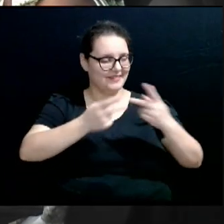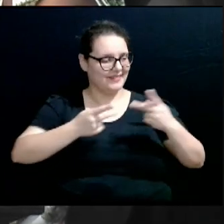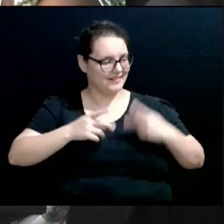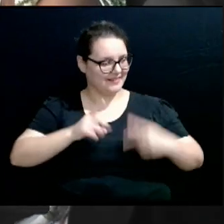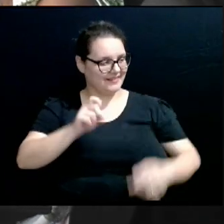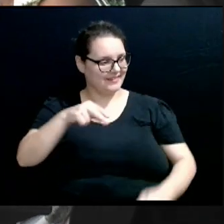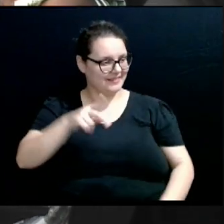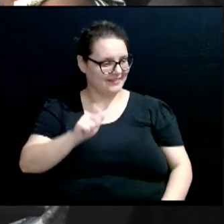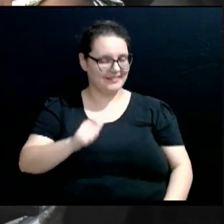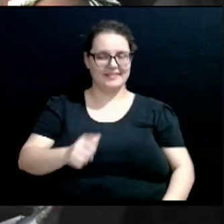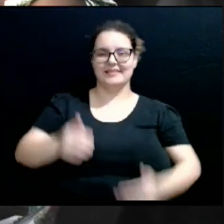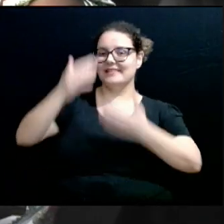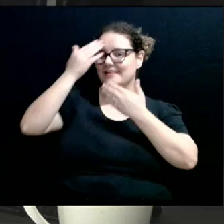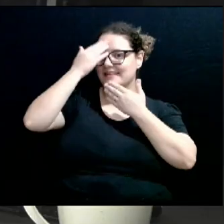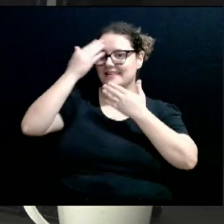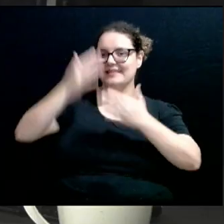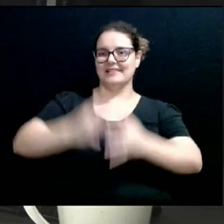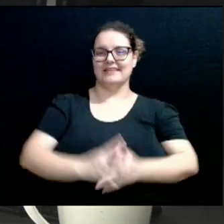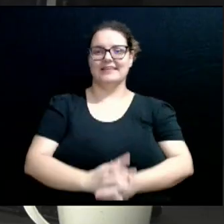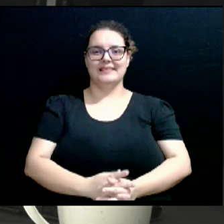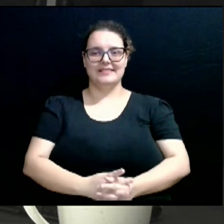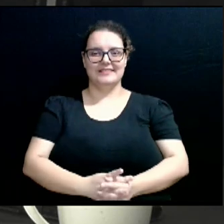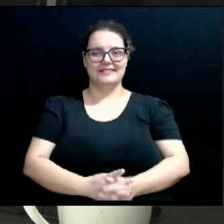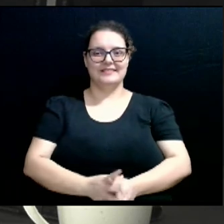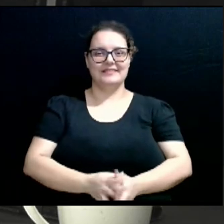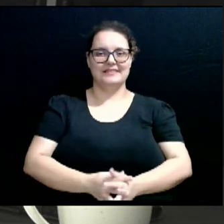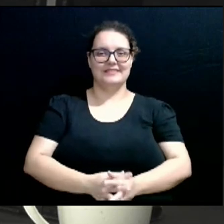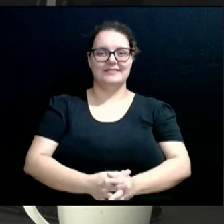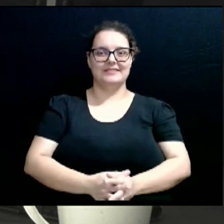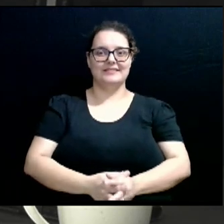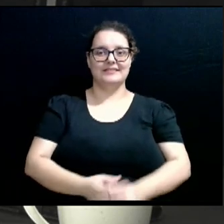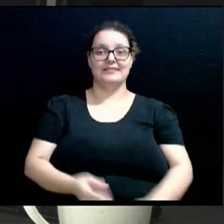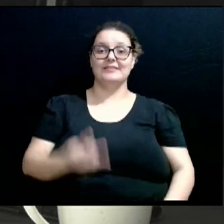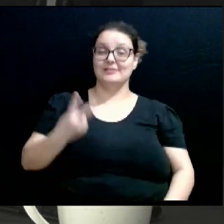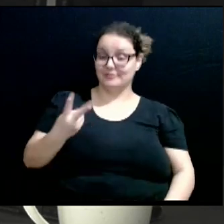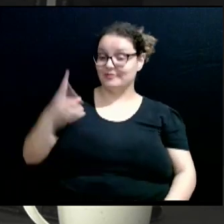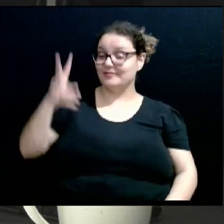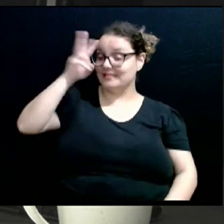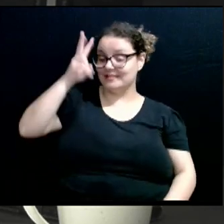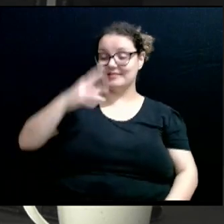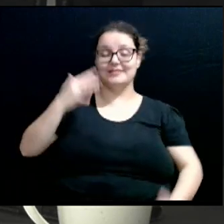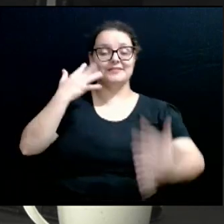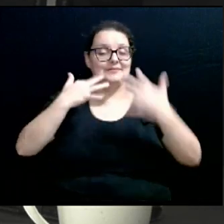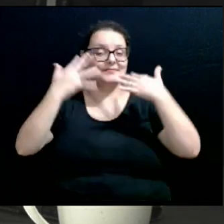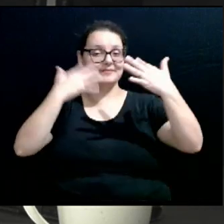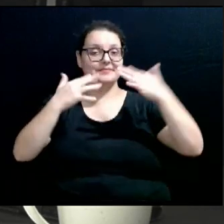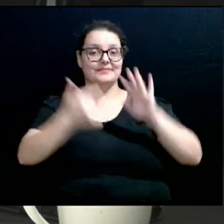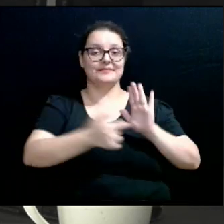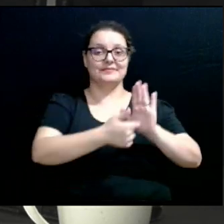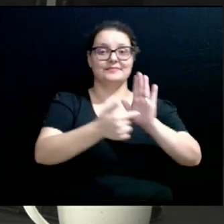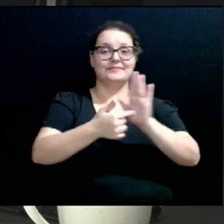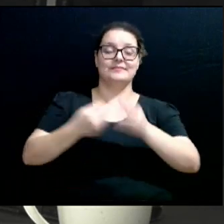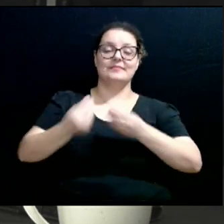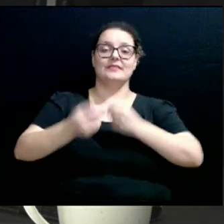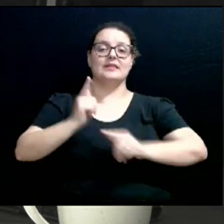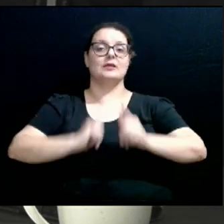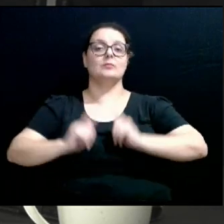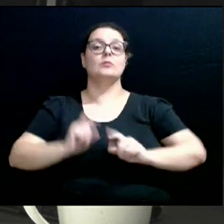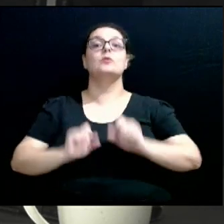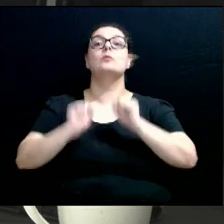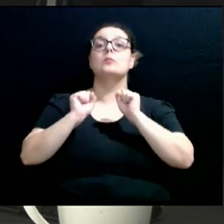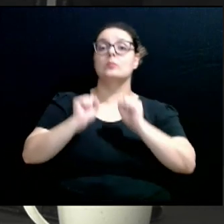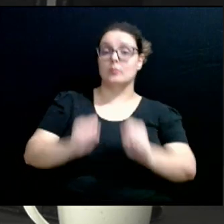Obrigada. Duas trajetórias inspiradoras que nos mostram como a gestão pública pode ser um espaço